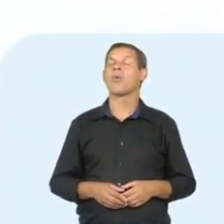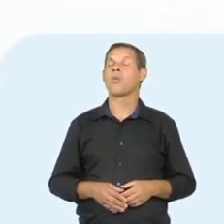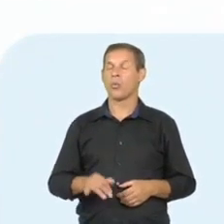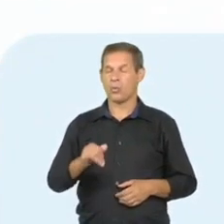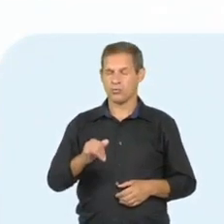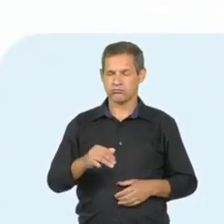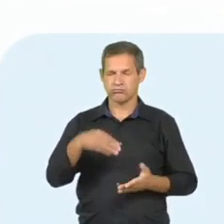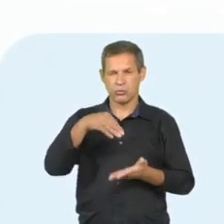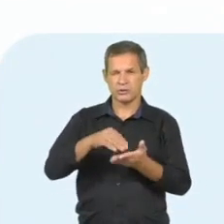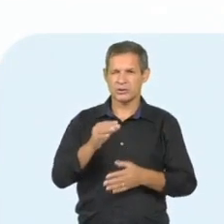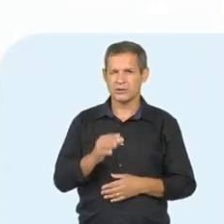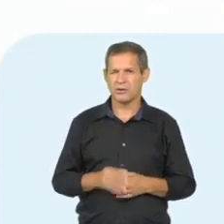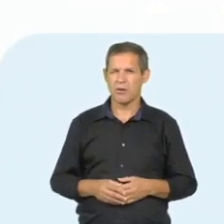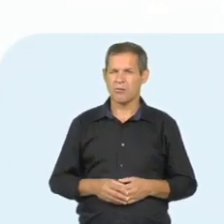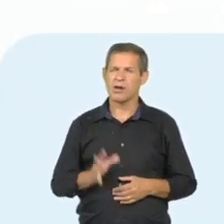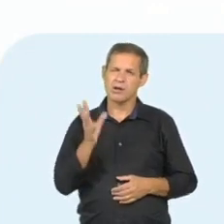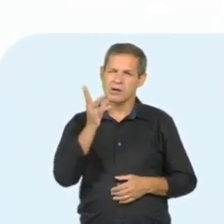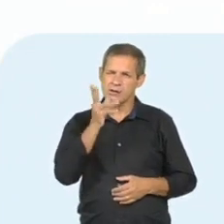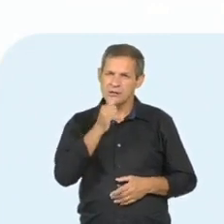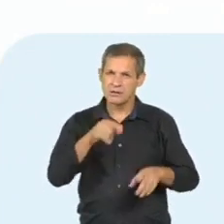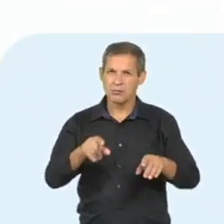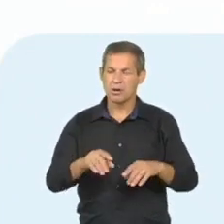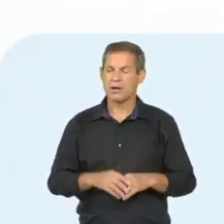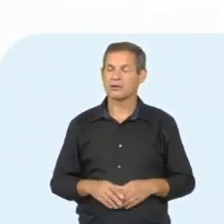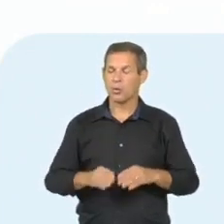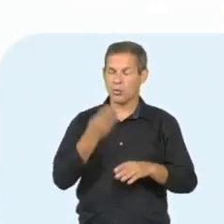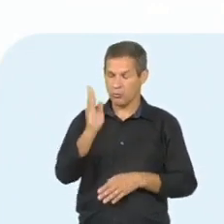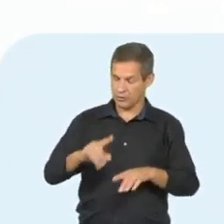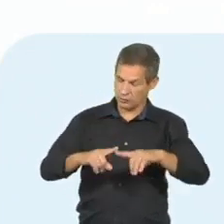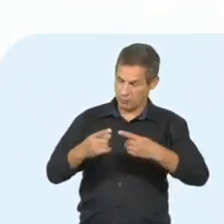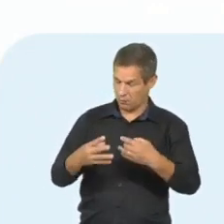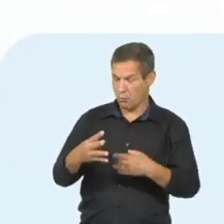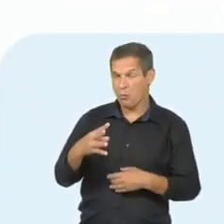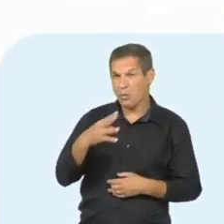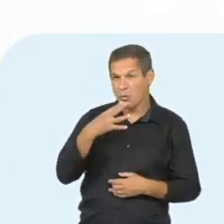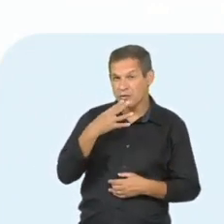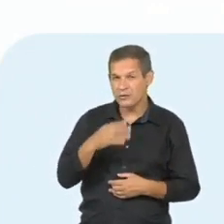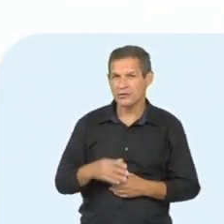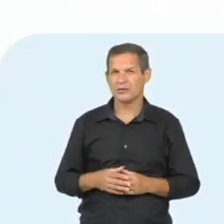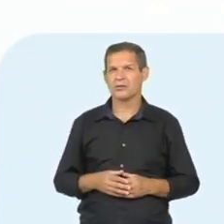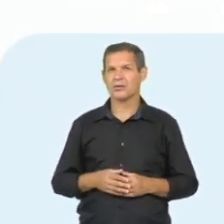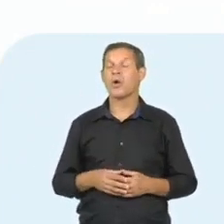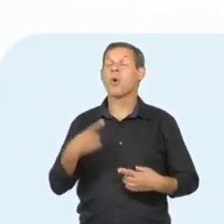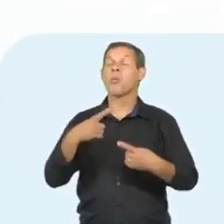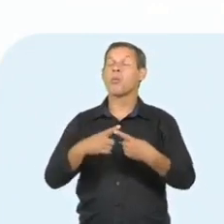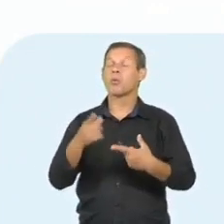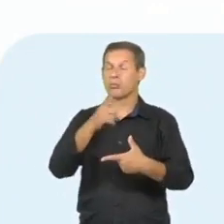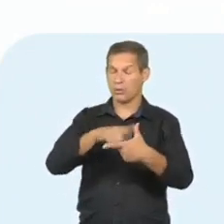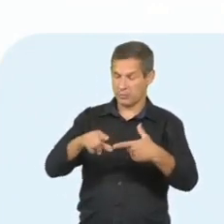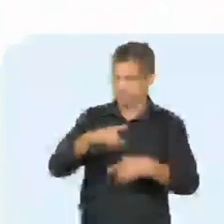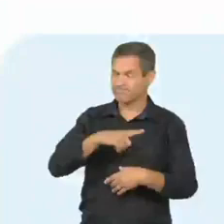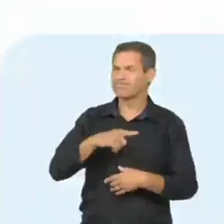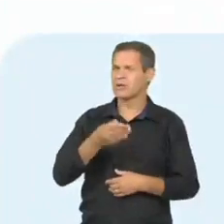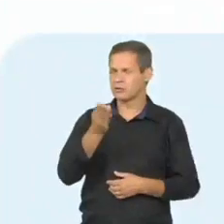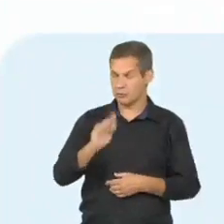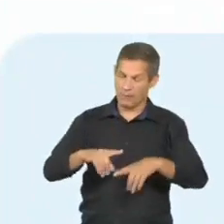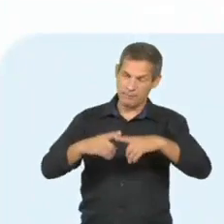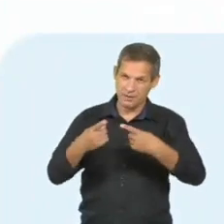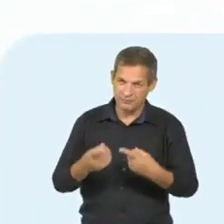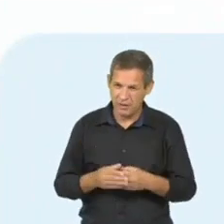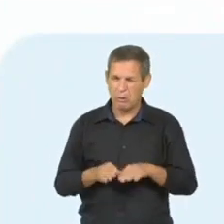polarizado. Veja, o Brasil ele é muito conhecido, né, por esse grande problema que ele tem, que é